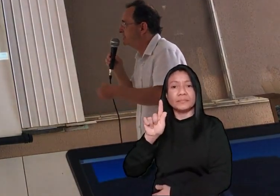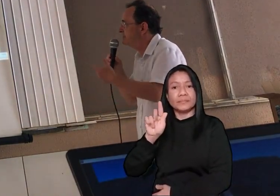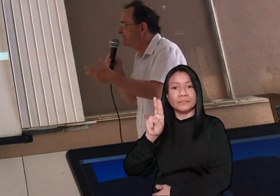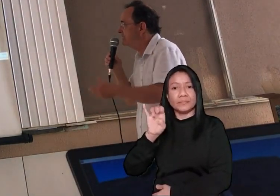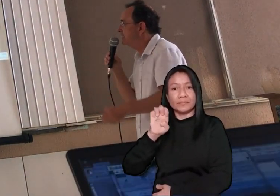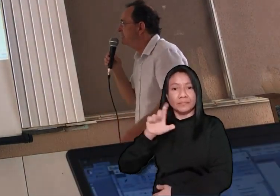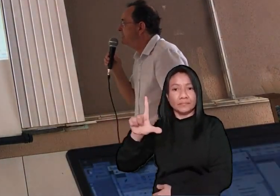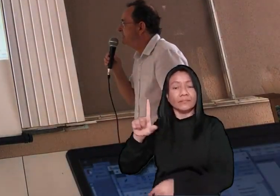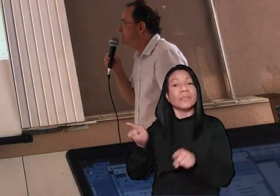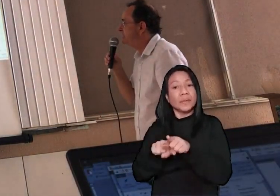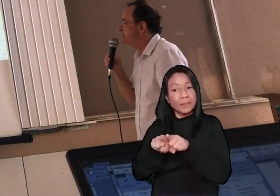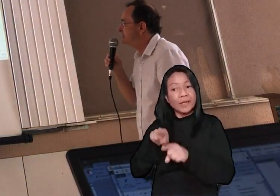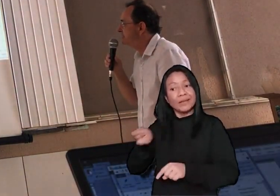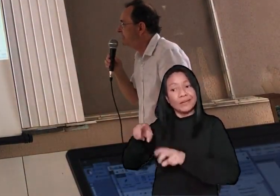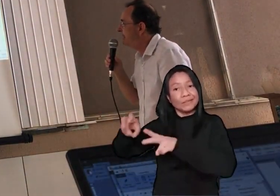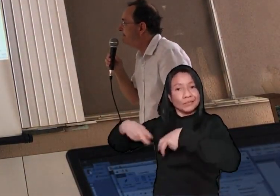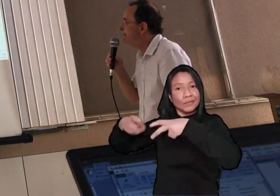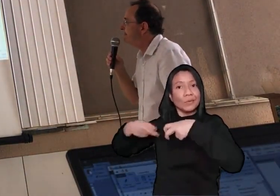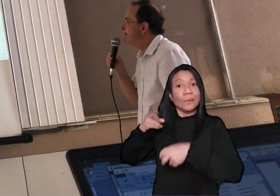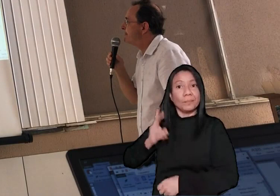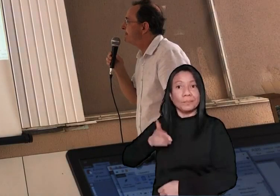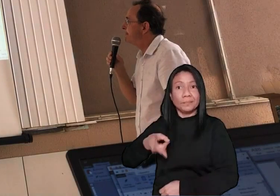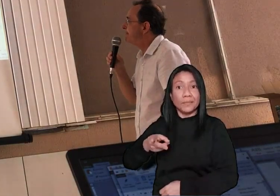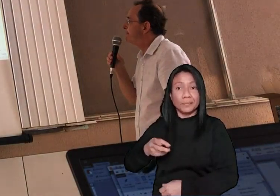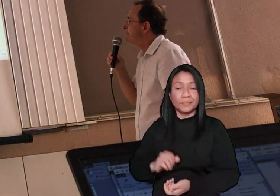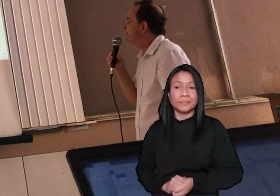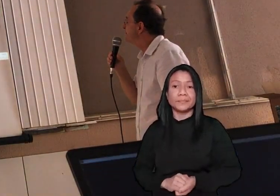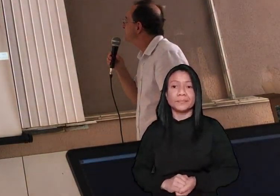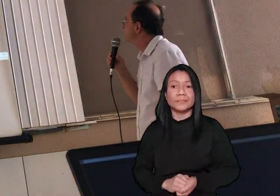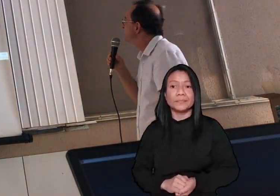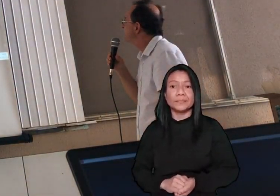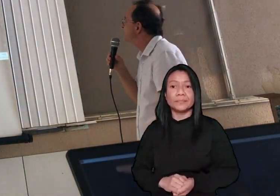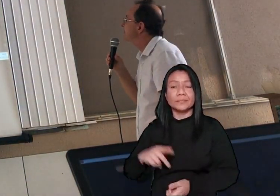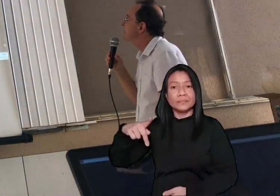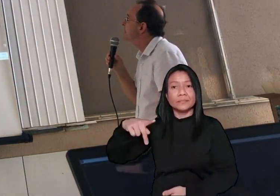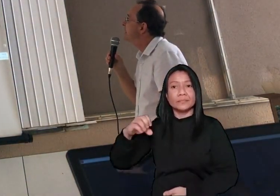As igrejas são bem antigas, tá?